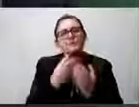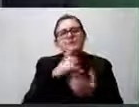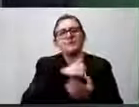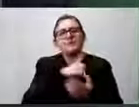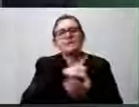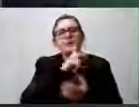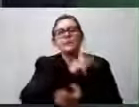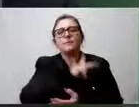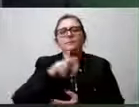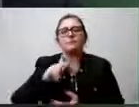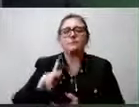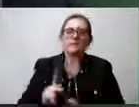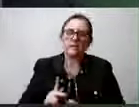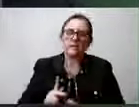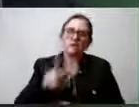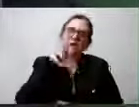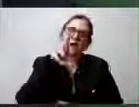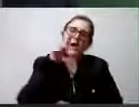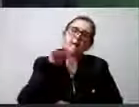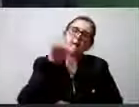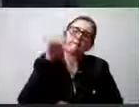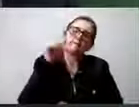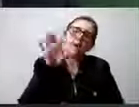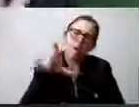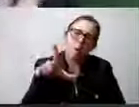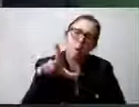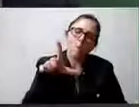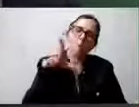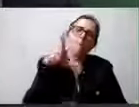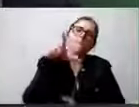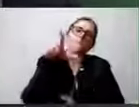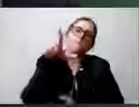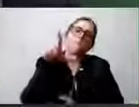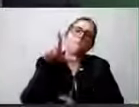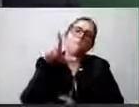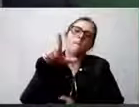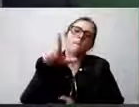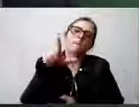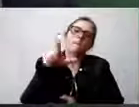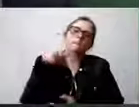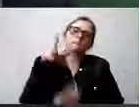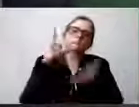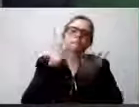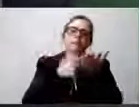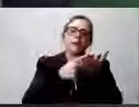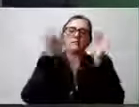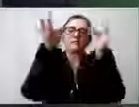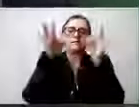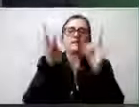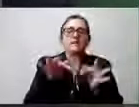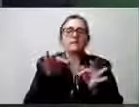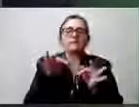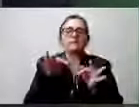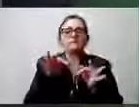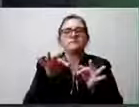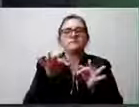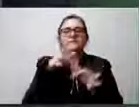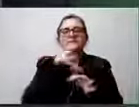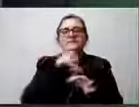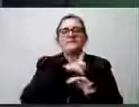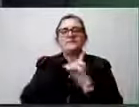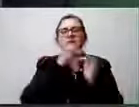da Abrafito, Rafael Barbosa, o professor Rafael Barbosa, para dar uma palavra final. E não sai daí, porque eu ainda tenho uns